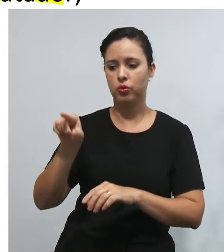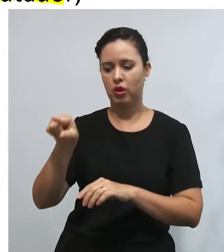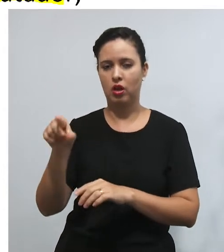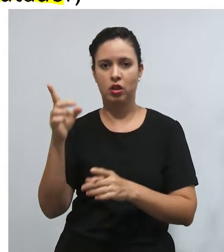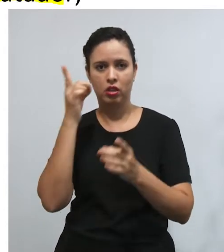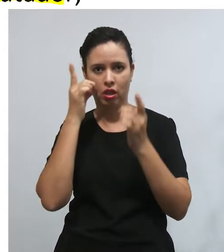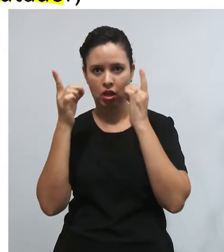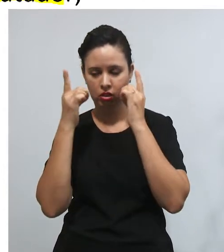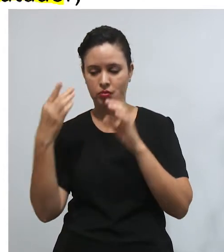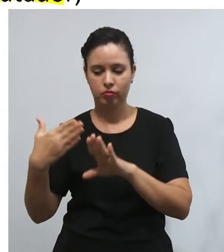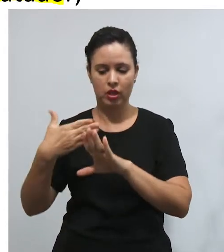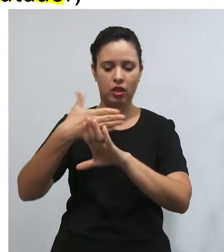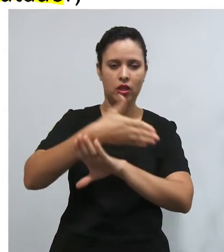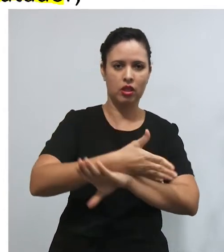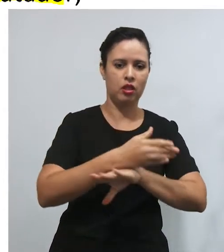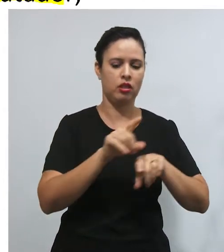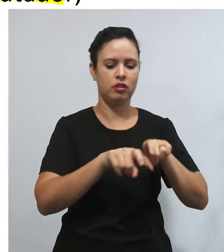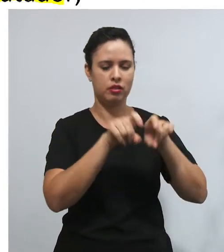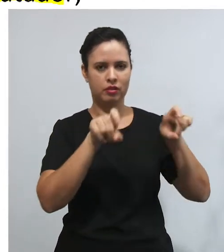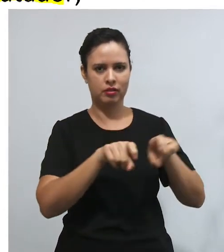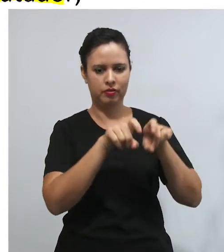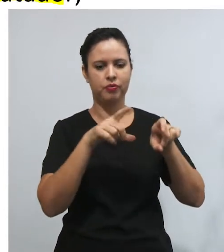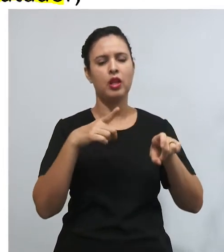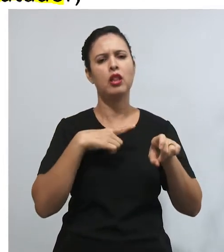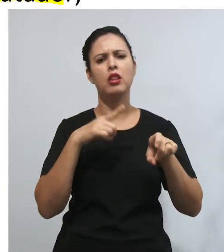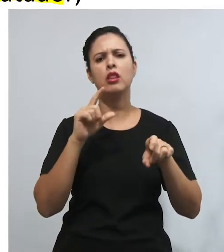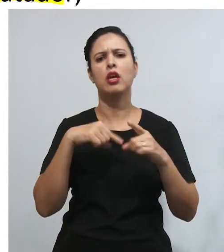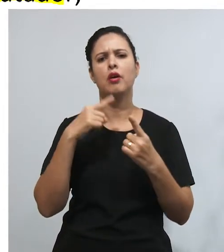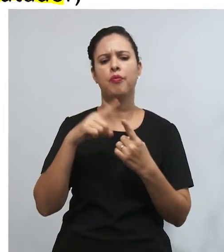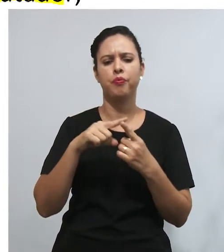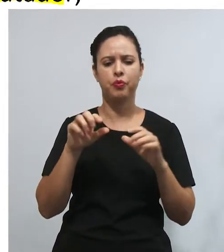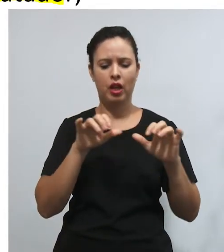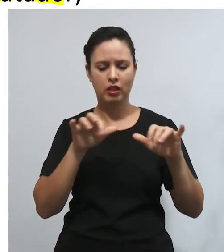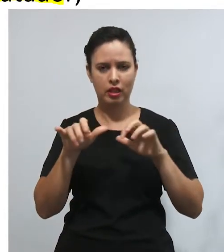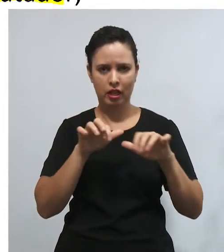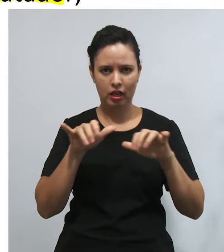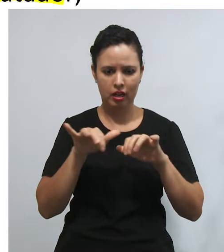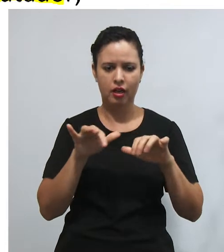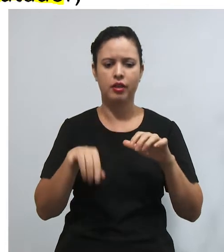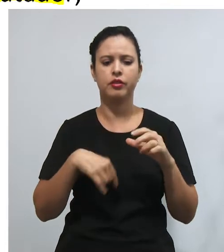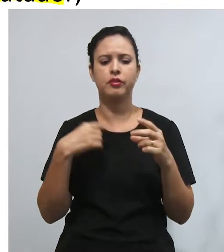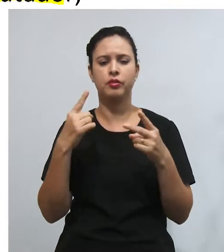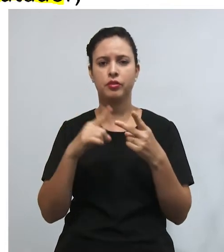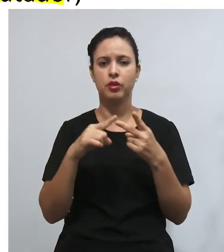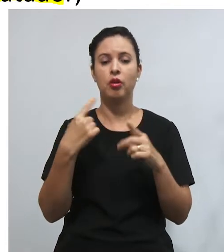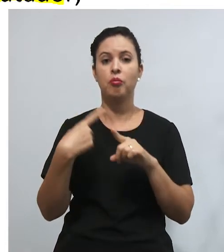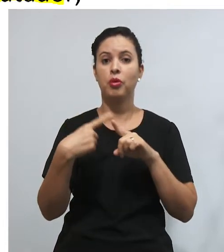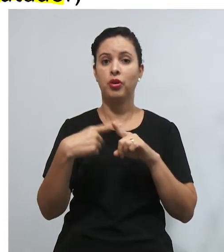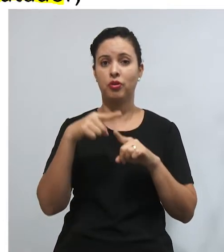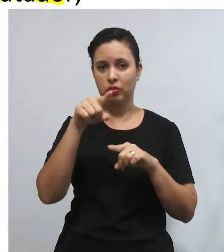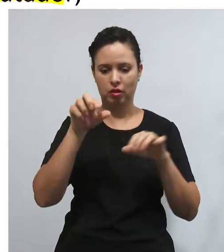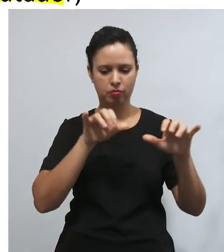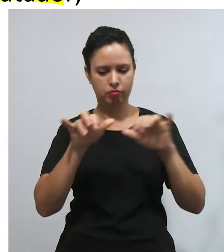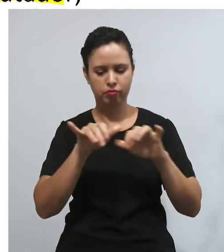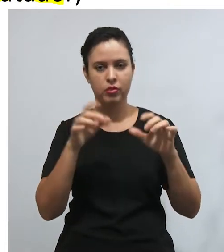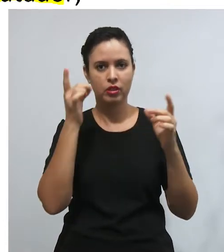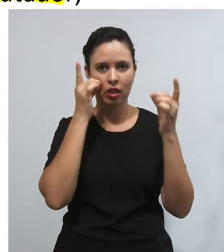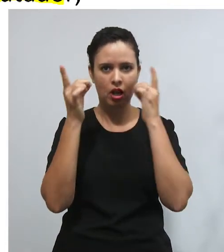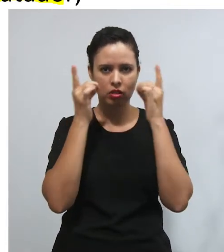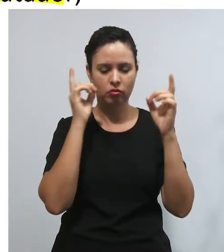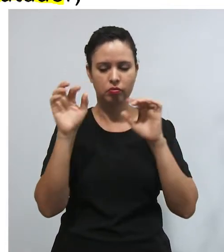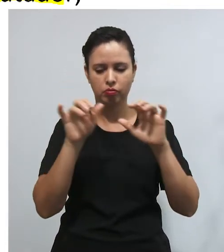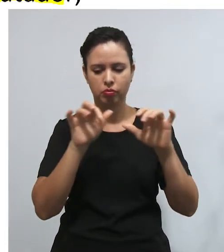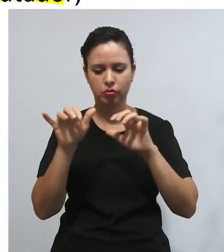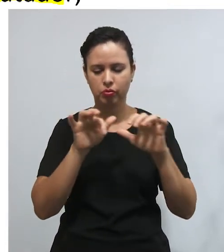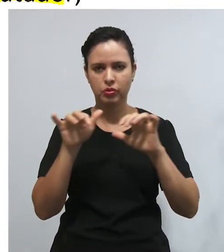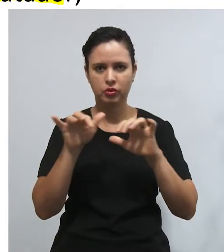gente trouxe aqui alguns exemplos, né? Temos aqui o teclado, né? É um dispositivo de entrada, porque você digita, né, os dados que entram no